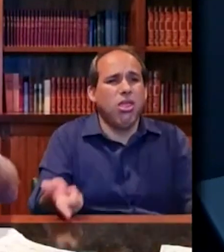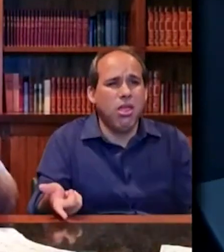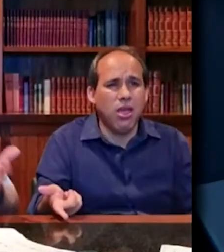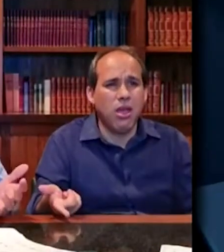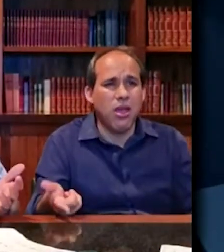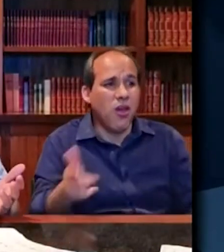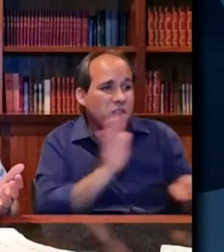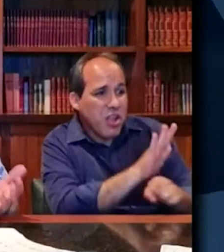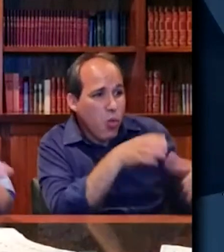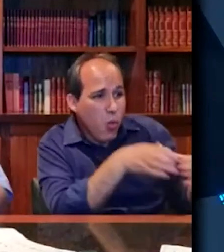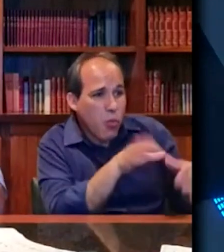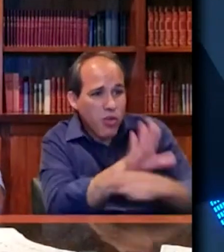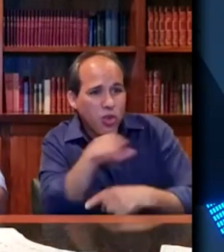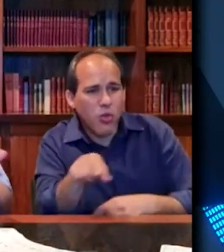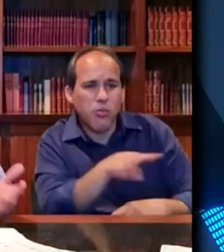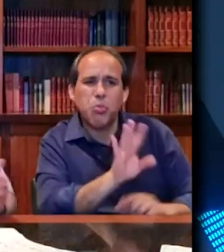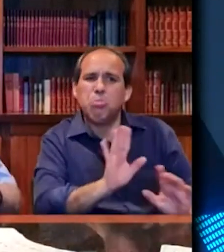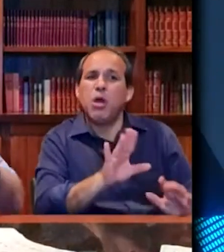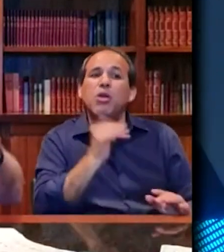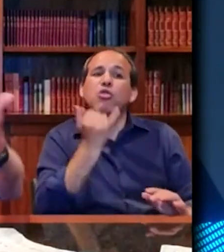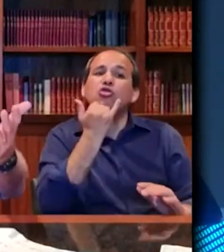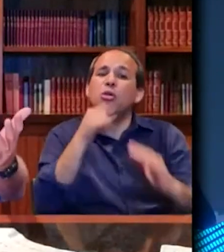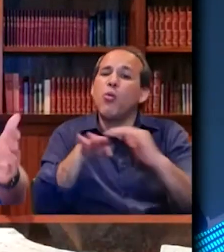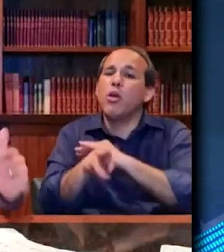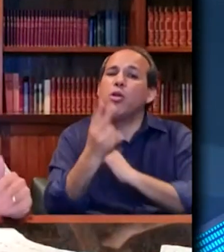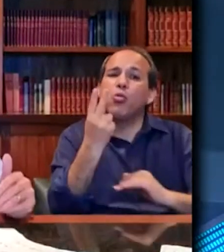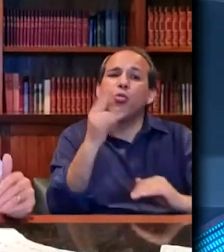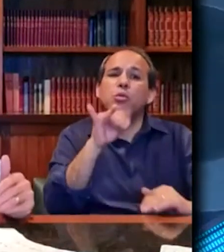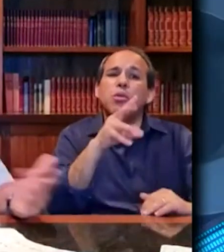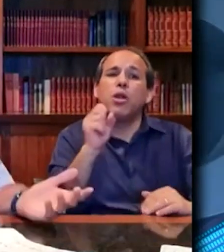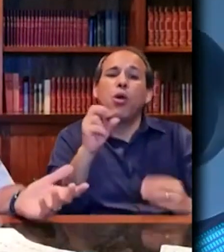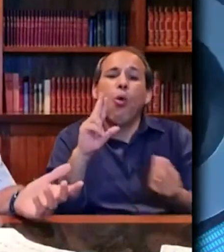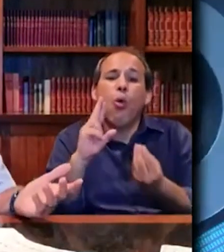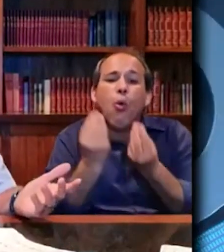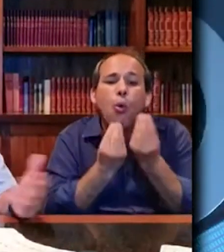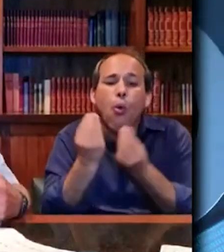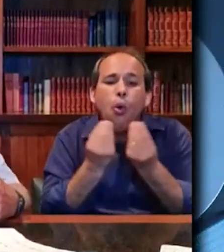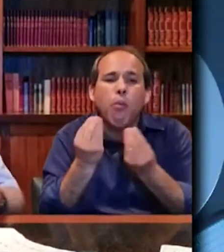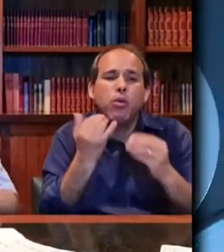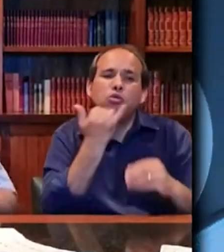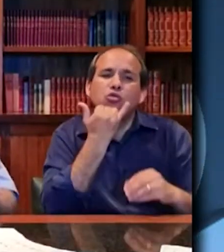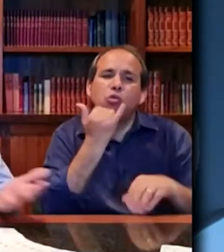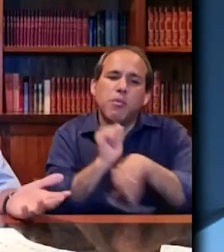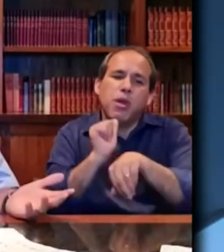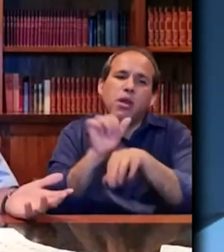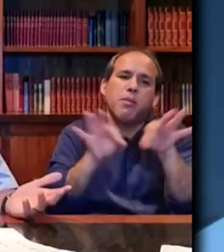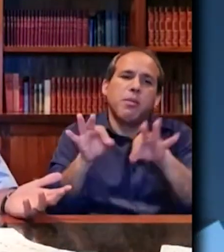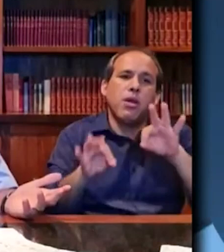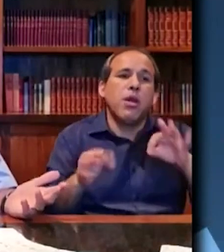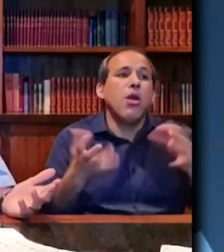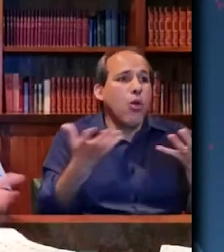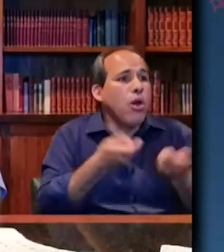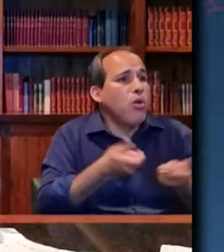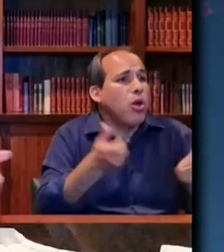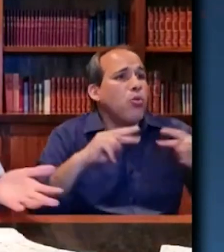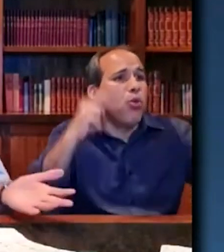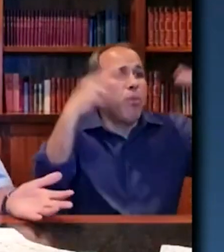vamos jogar os ricos, os pobres contra os ricos. Então, ele fazia essas pesquisas qualitativas para falar aquilo que o povo queria